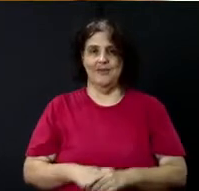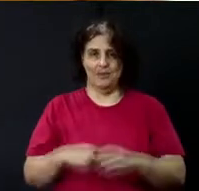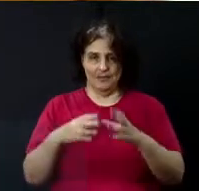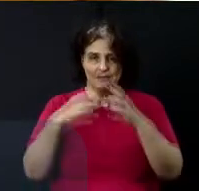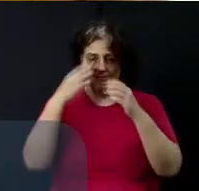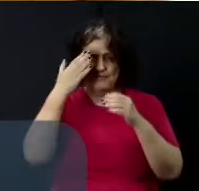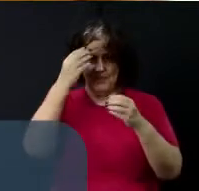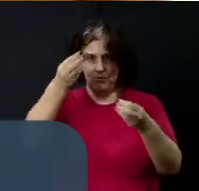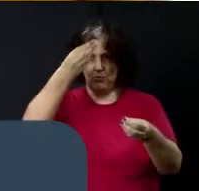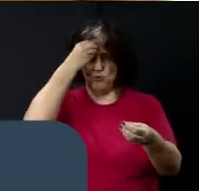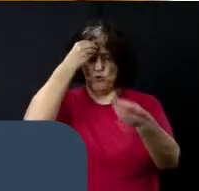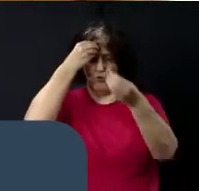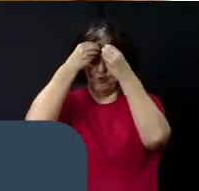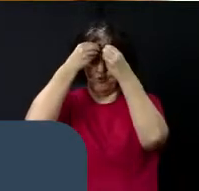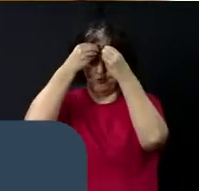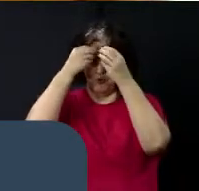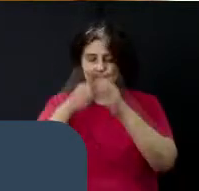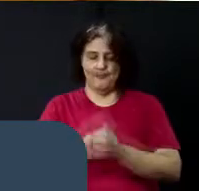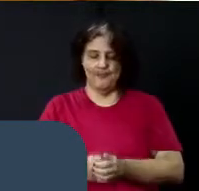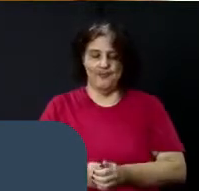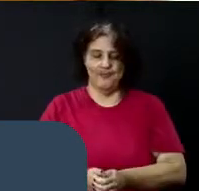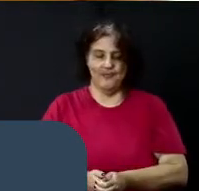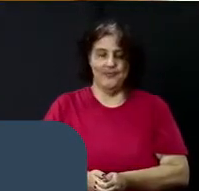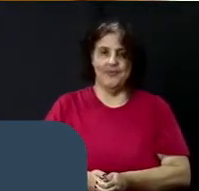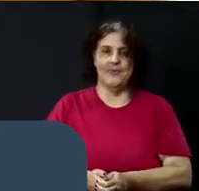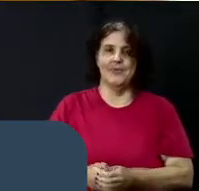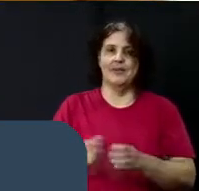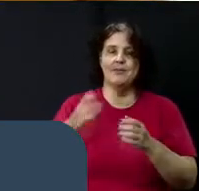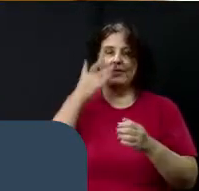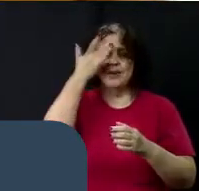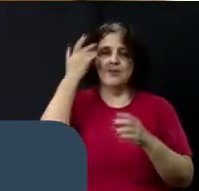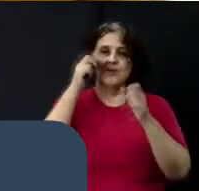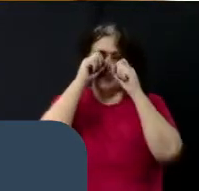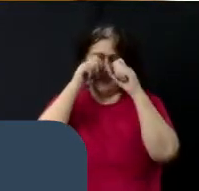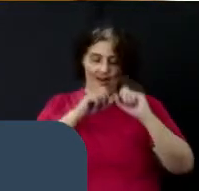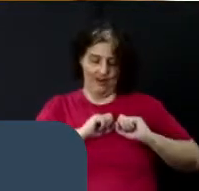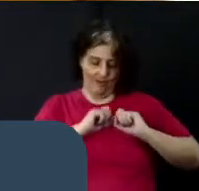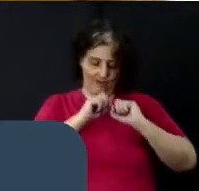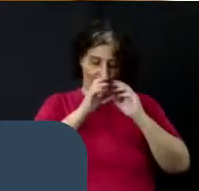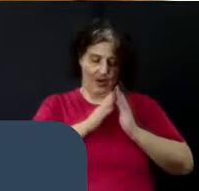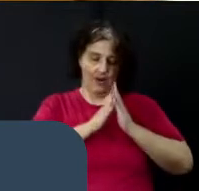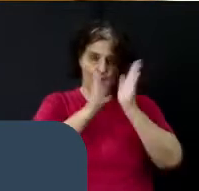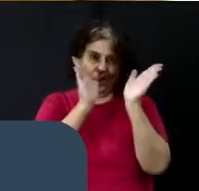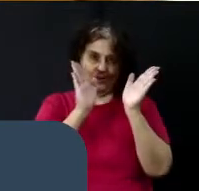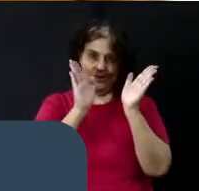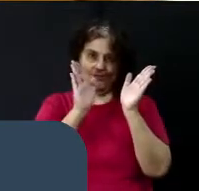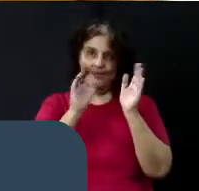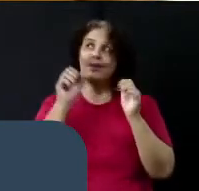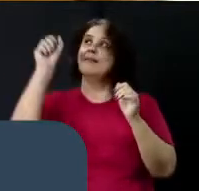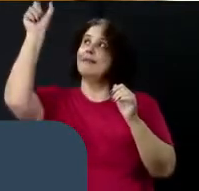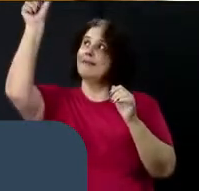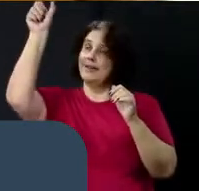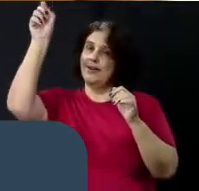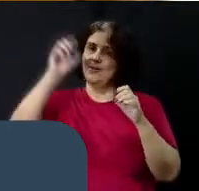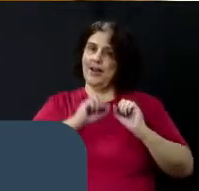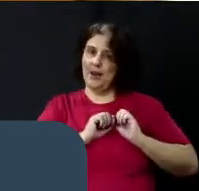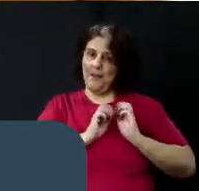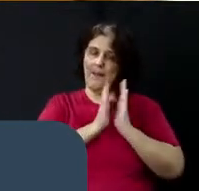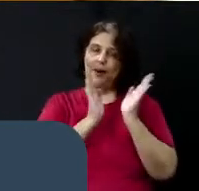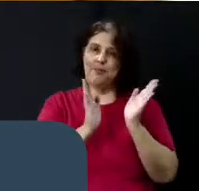algumas lições. Quem abre os olhos do coração é Deus. Lembram de